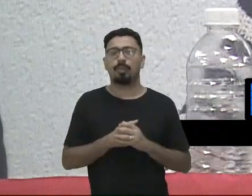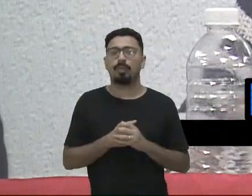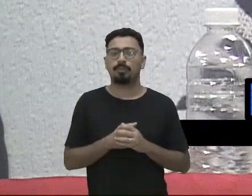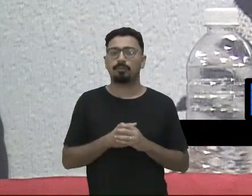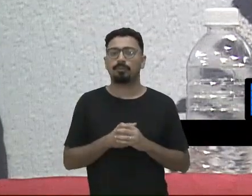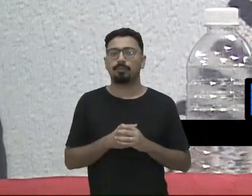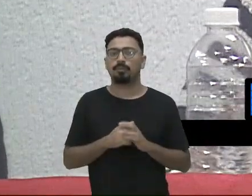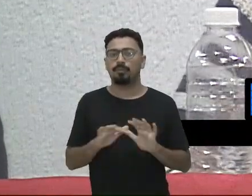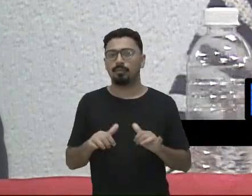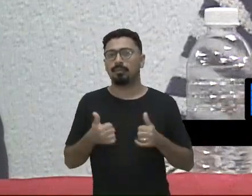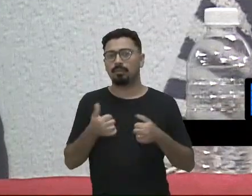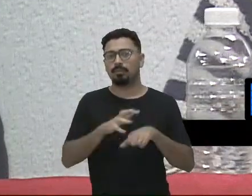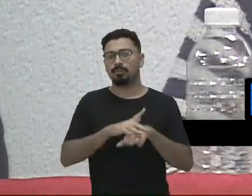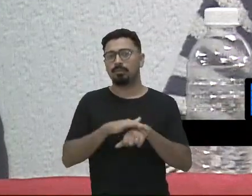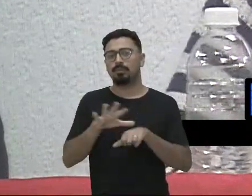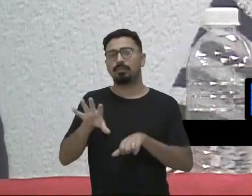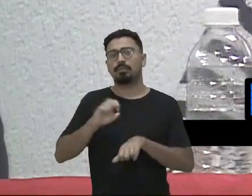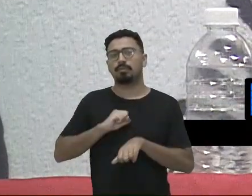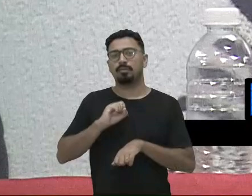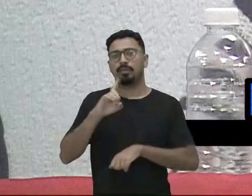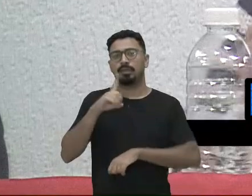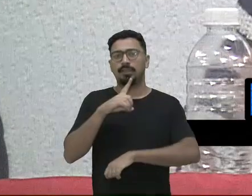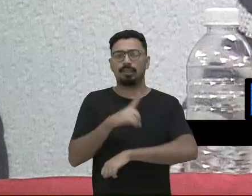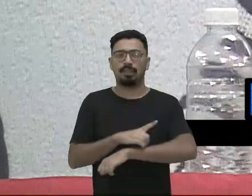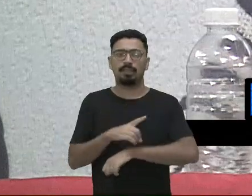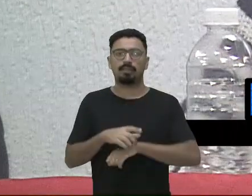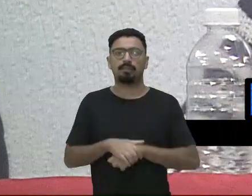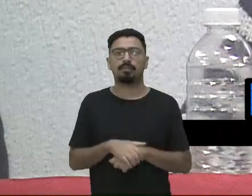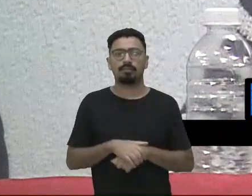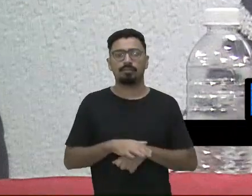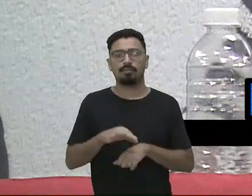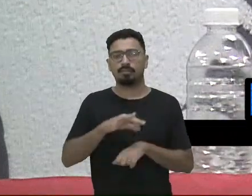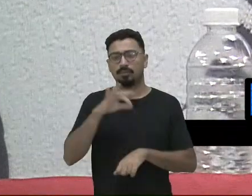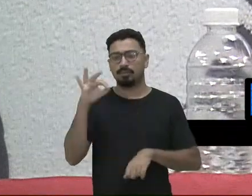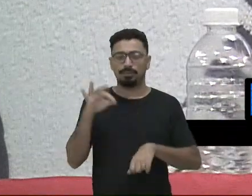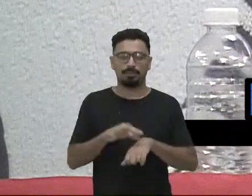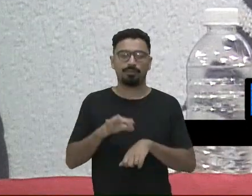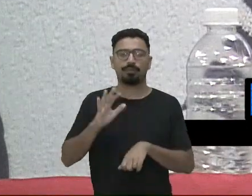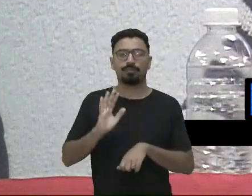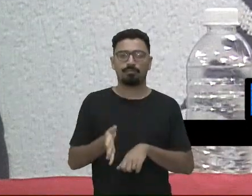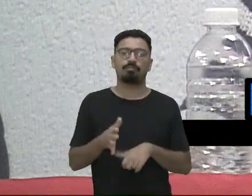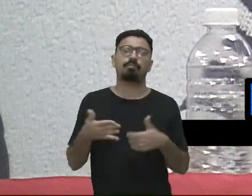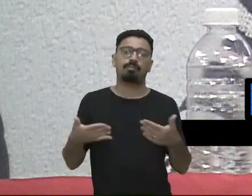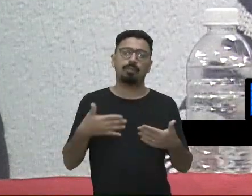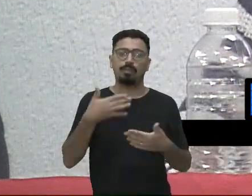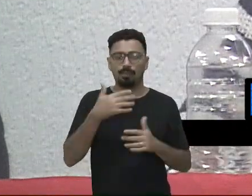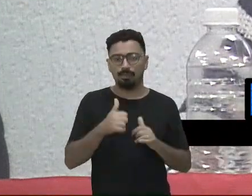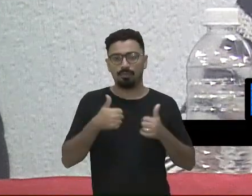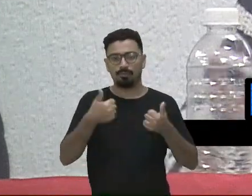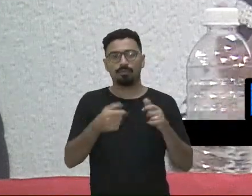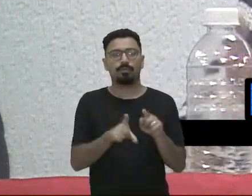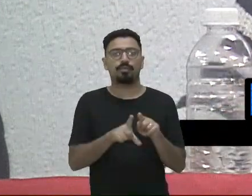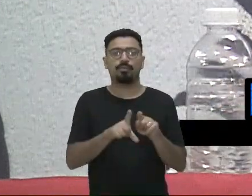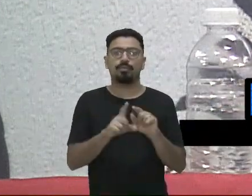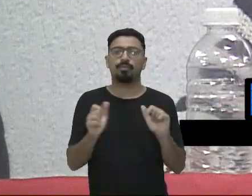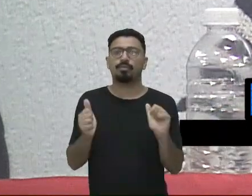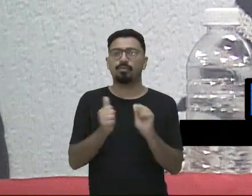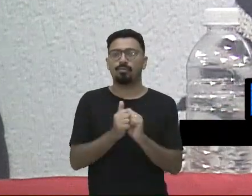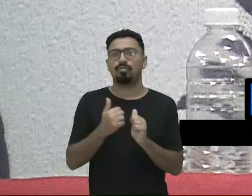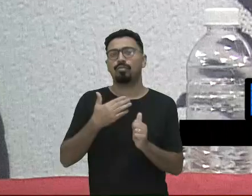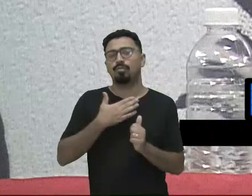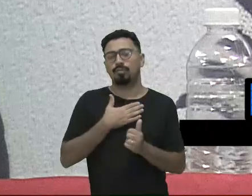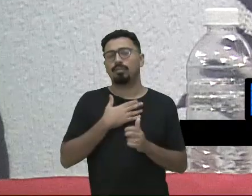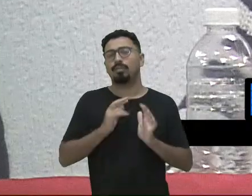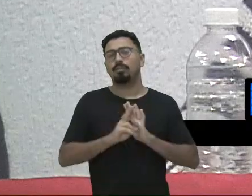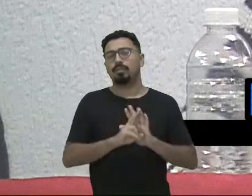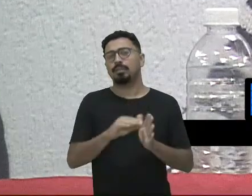ele está com dengue, foi picadinho aí e está se recuperando. Também está aqui comigo, representando a